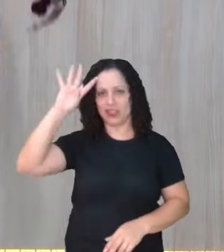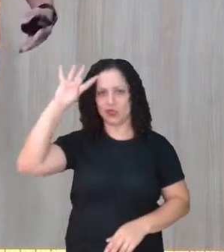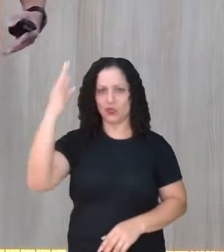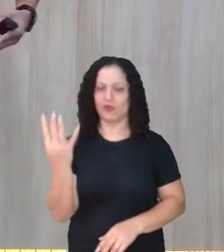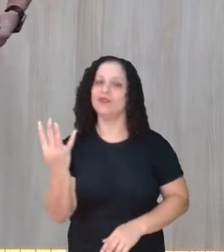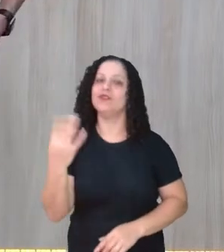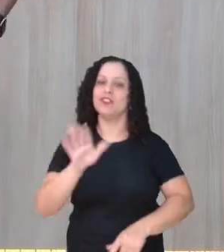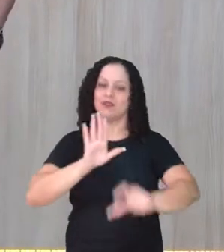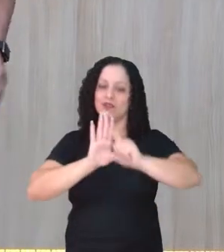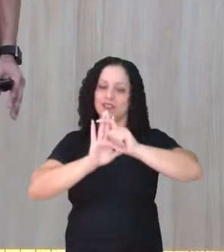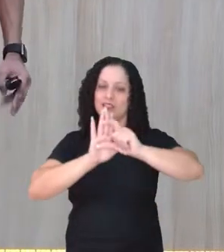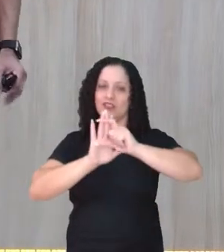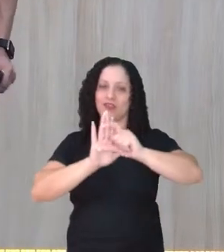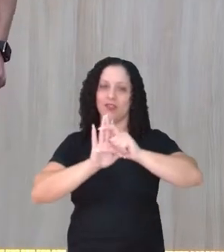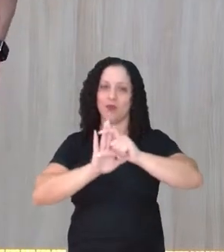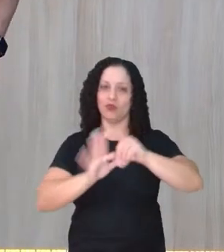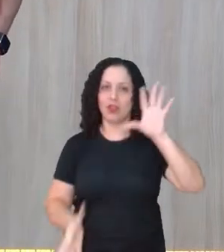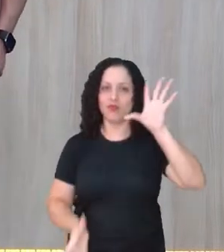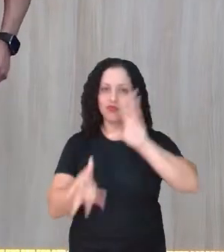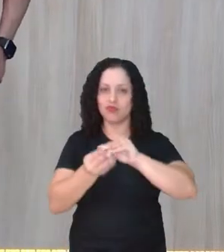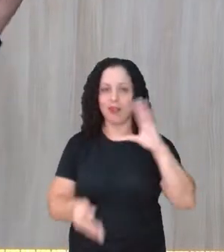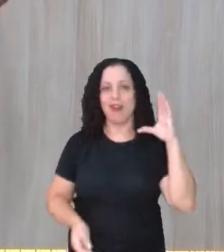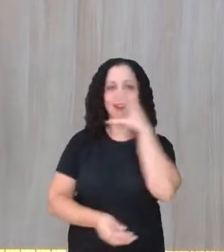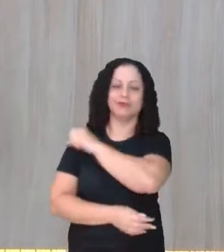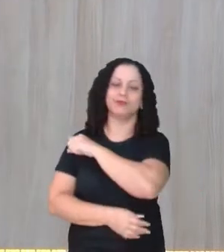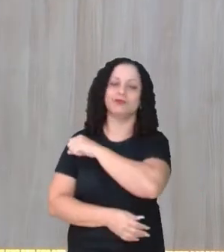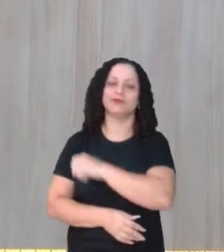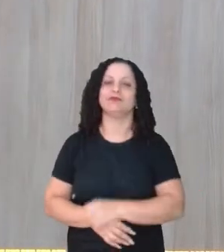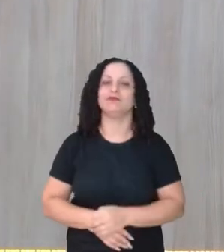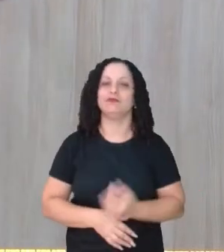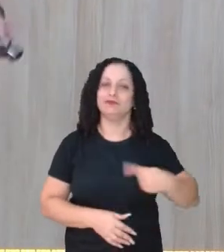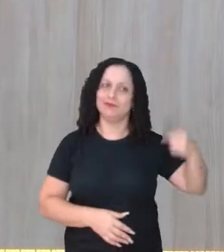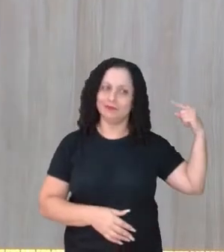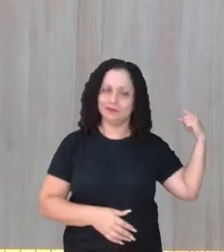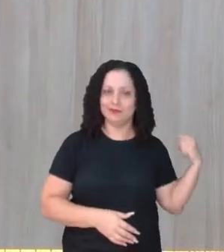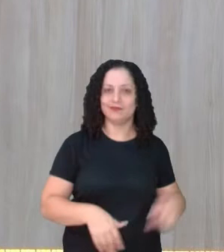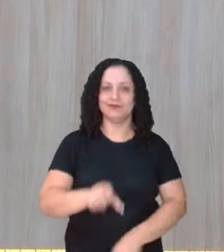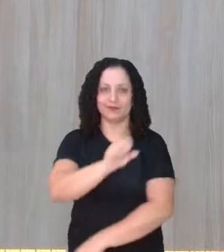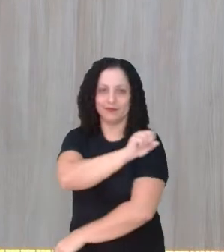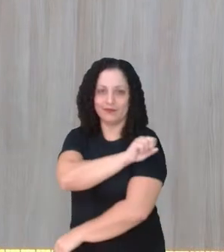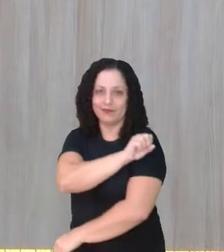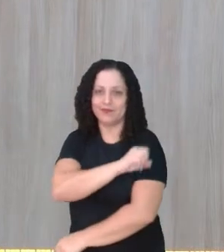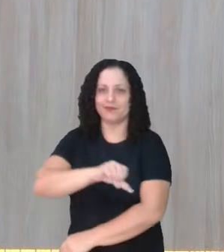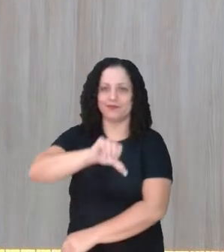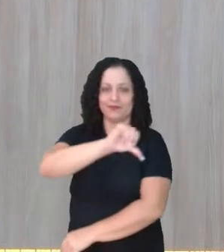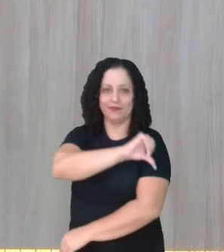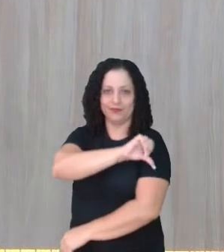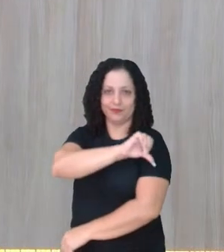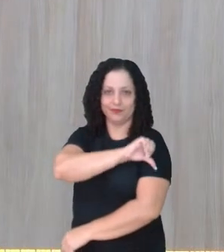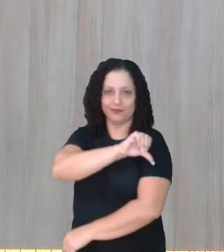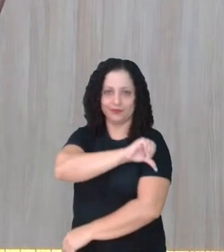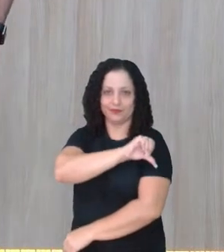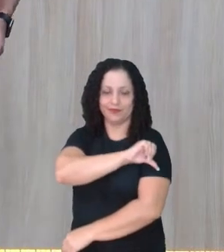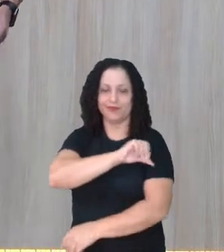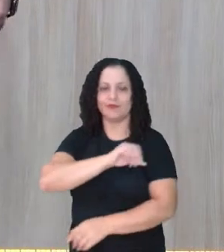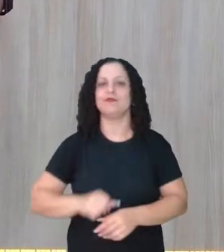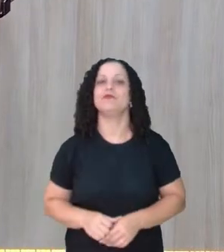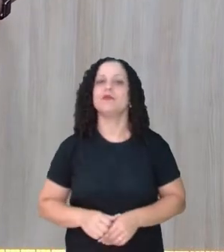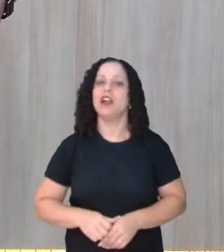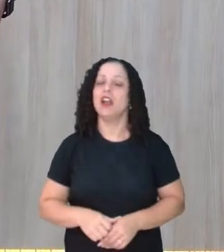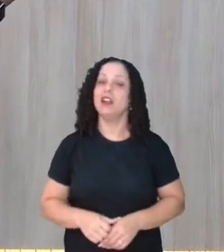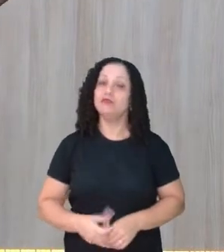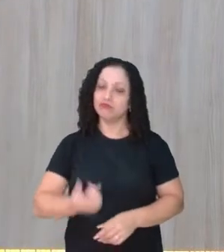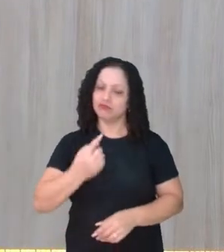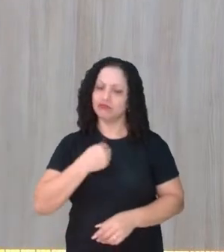uma questão de forma mais rápida. Então, lá quando eu era 8º ano, 9º ano, eu, por si